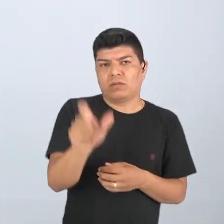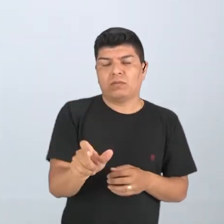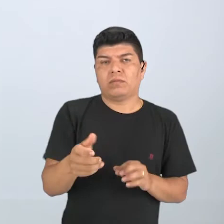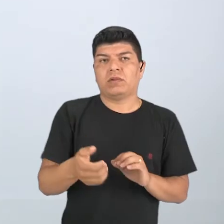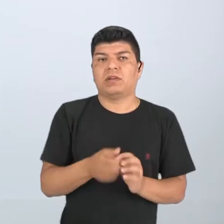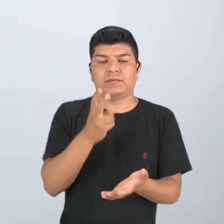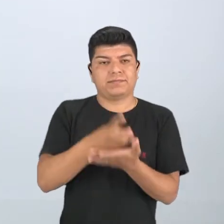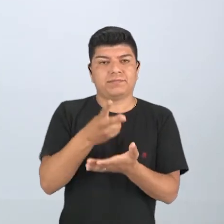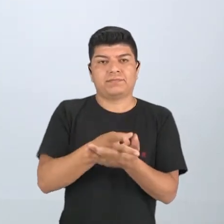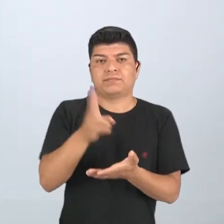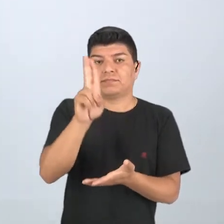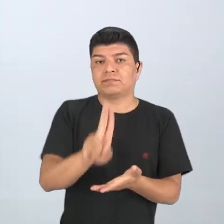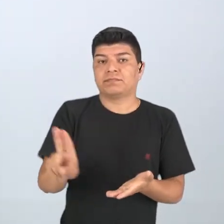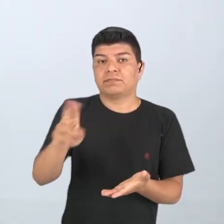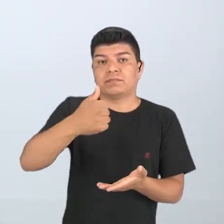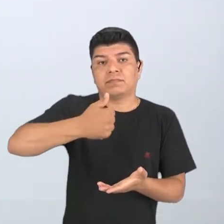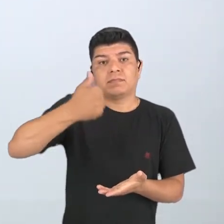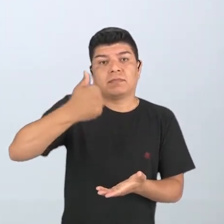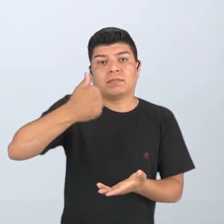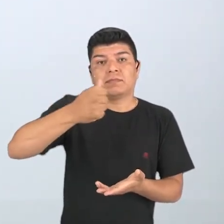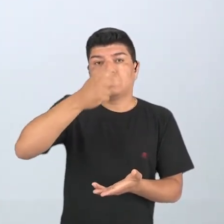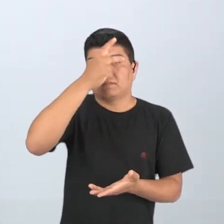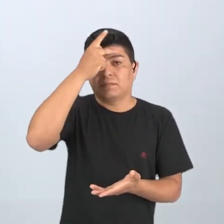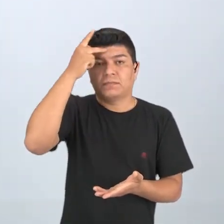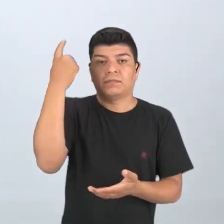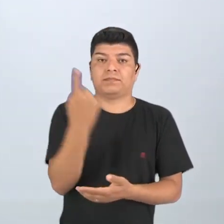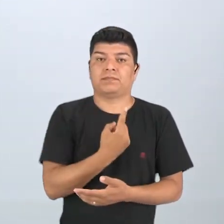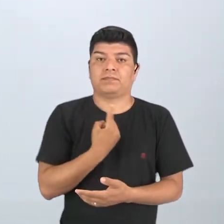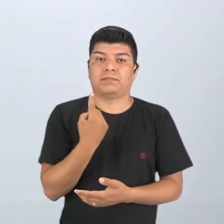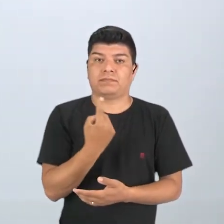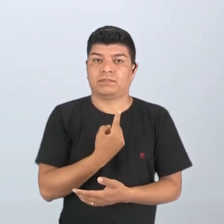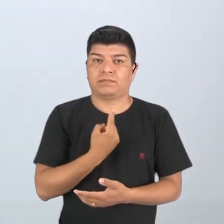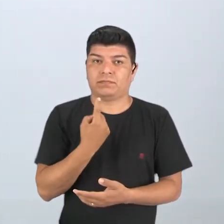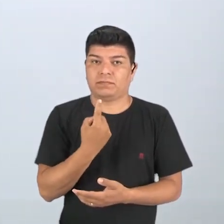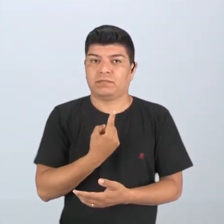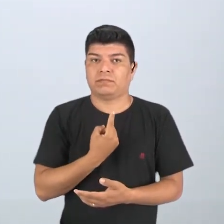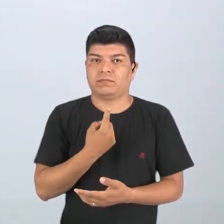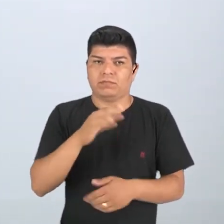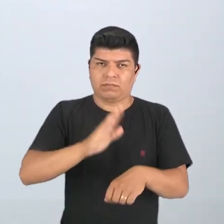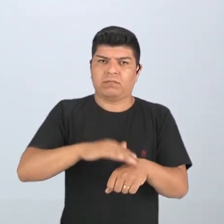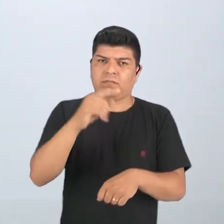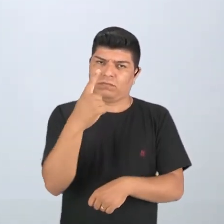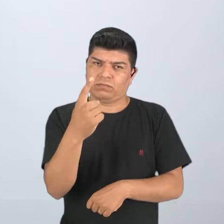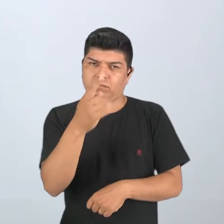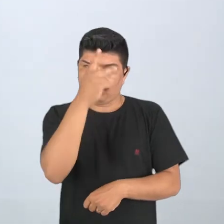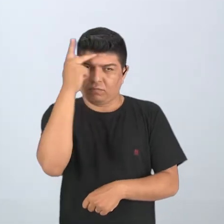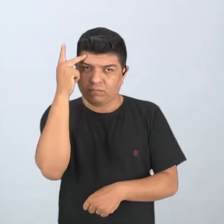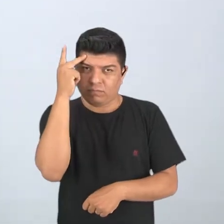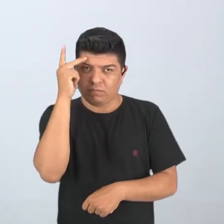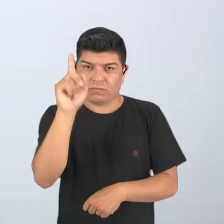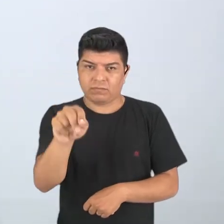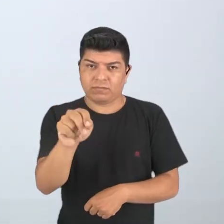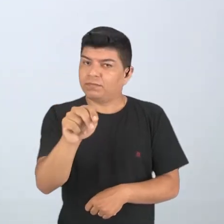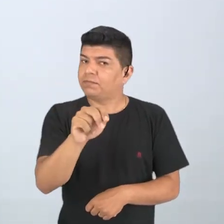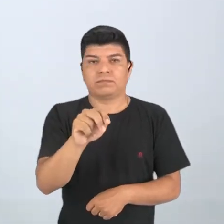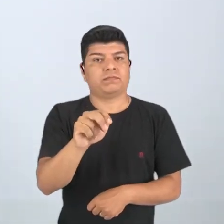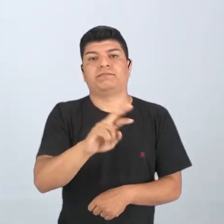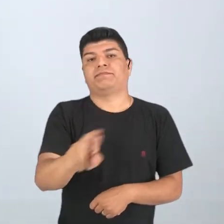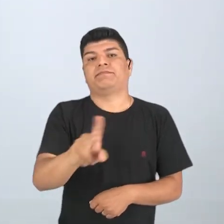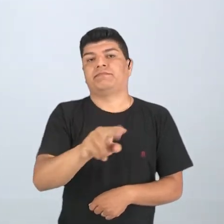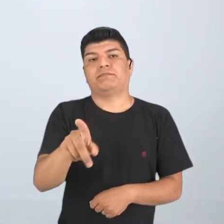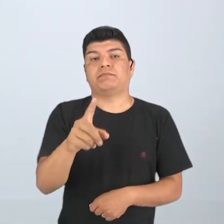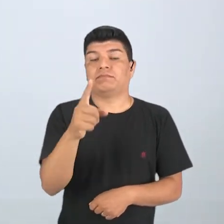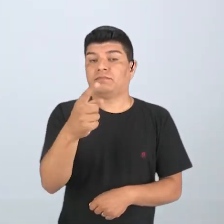vai usar sempre a primeira pessoa do singular. Você é mais de uma pessoa? Não, né? Você é somente